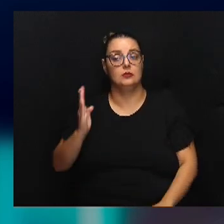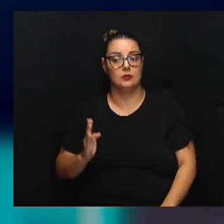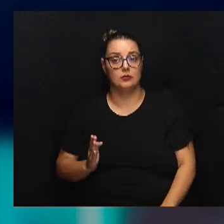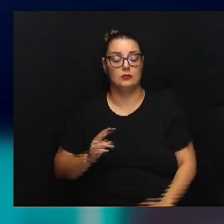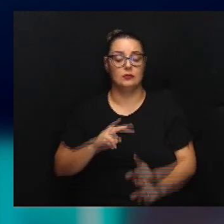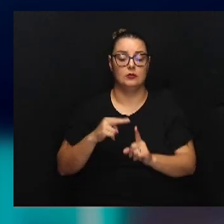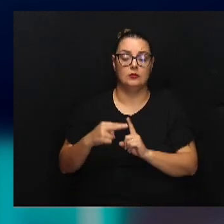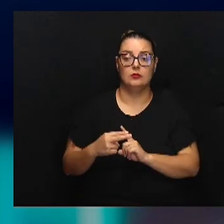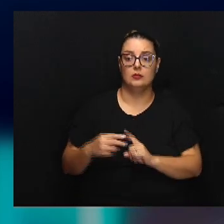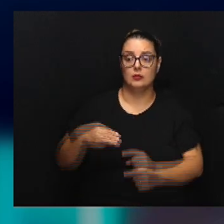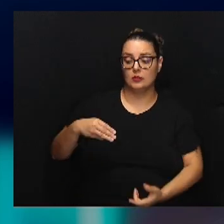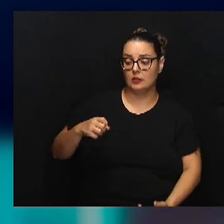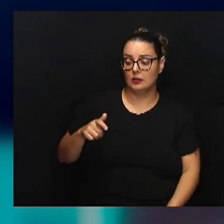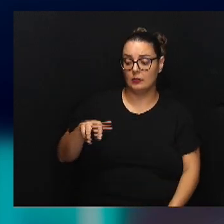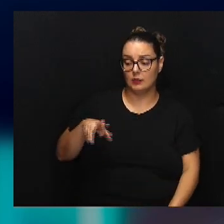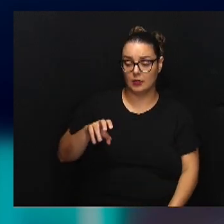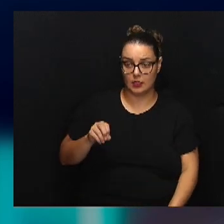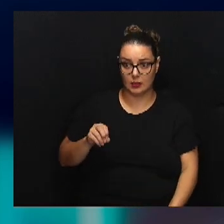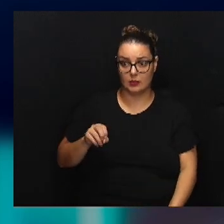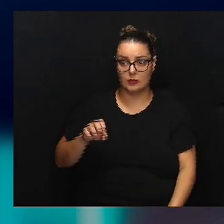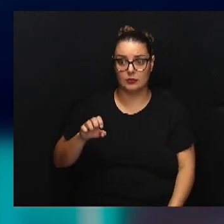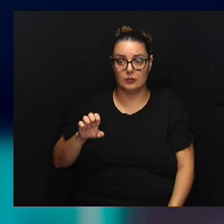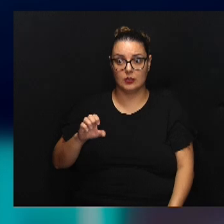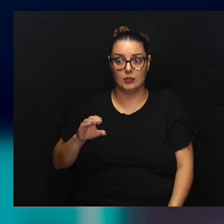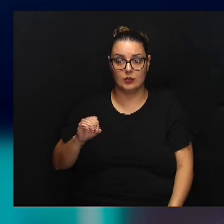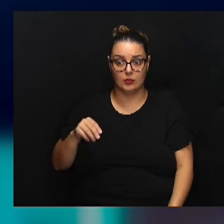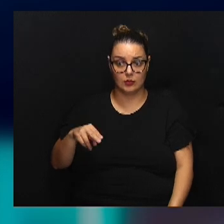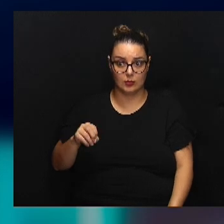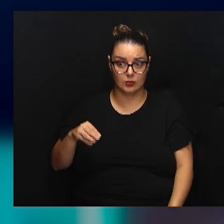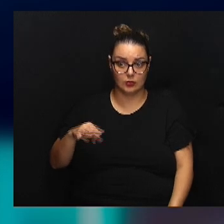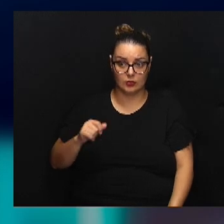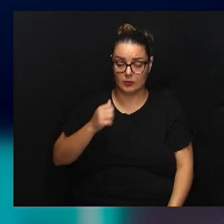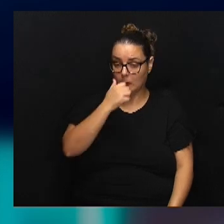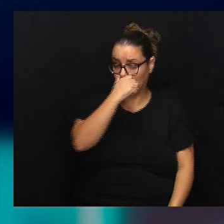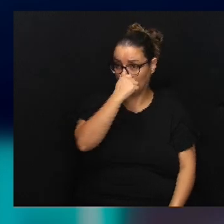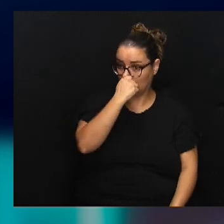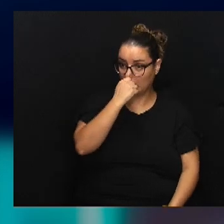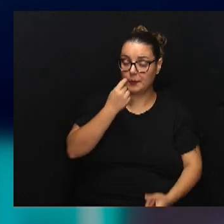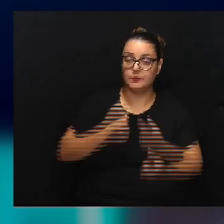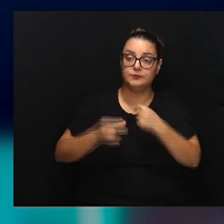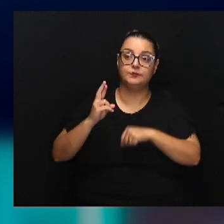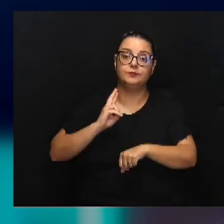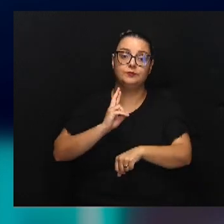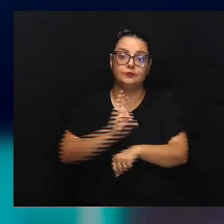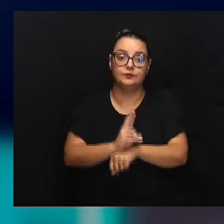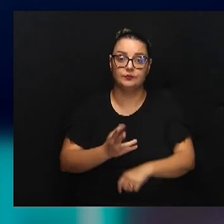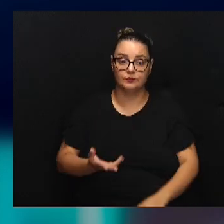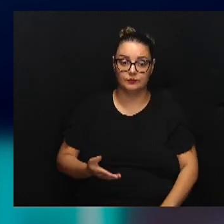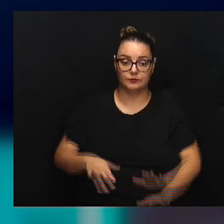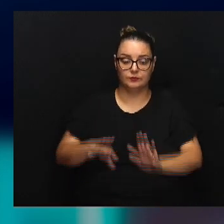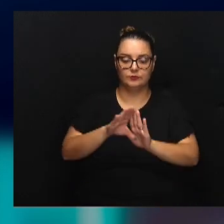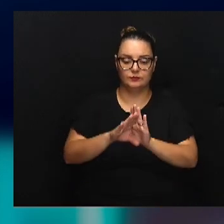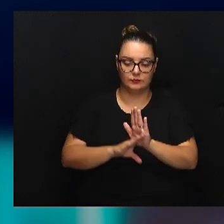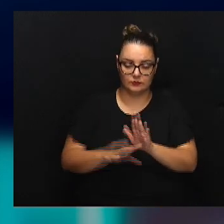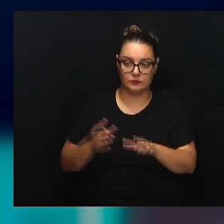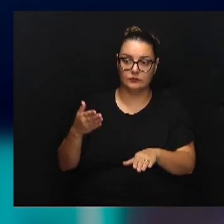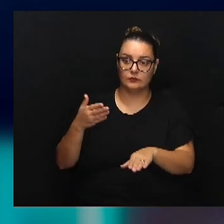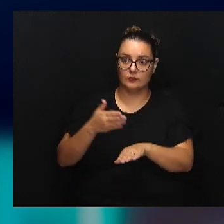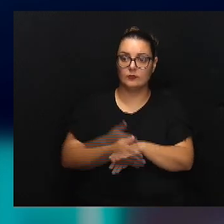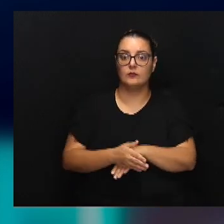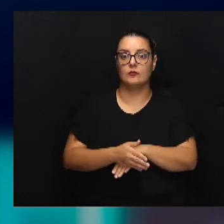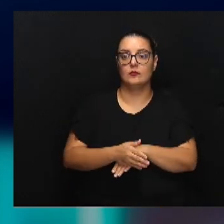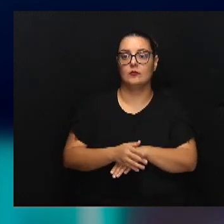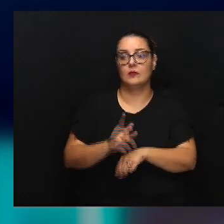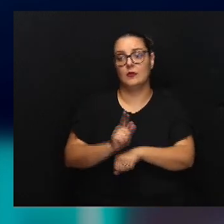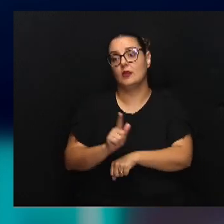vista da macroeconomia, e recursos, né, para um programa de acesso ao ensino